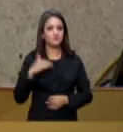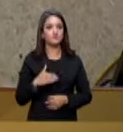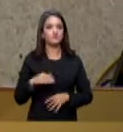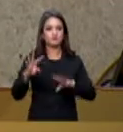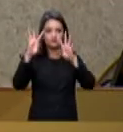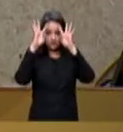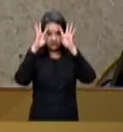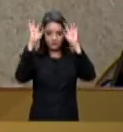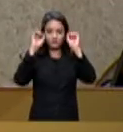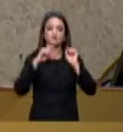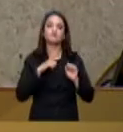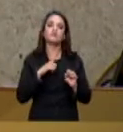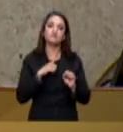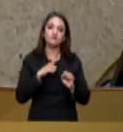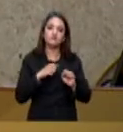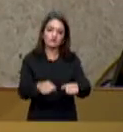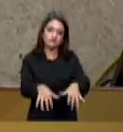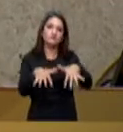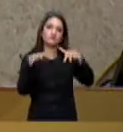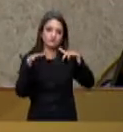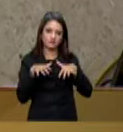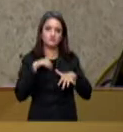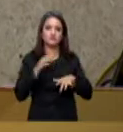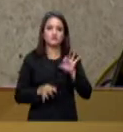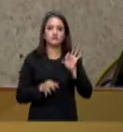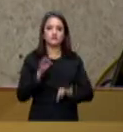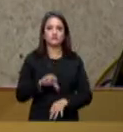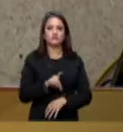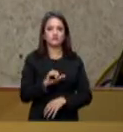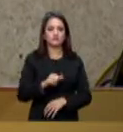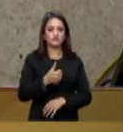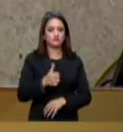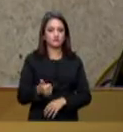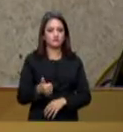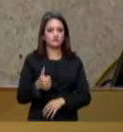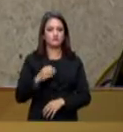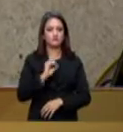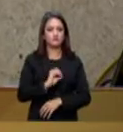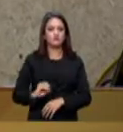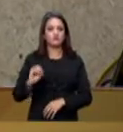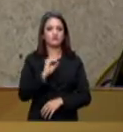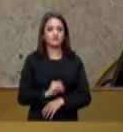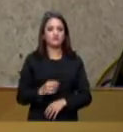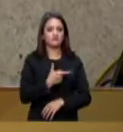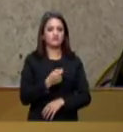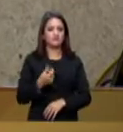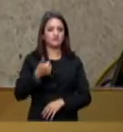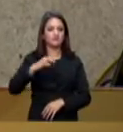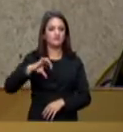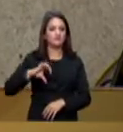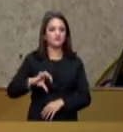Pleno, julgado mais recentemente, 11 de 10 de 2019.